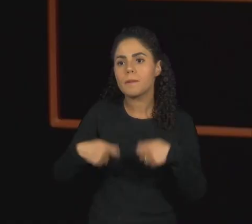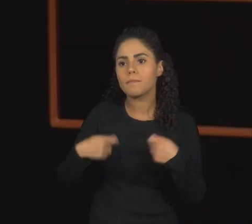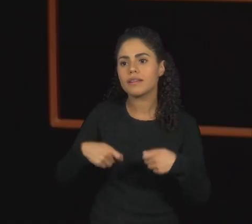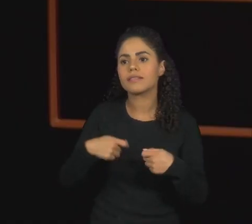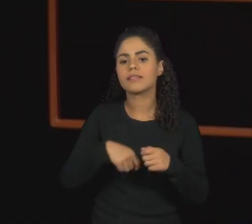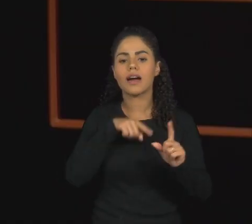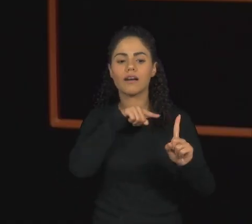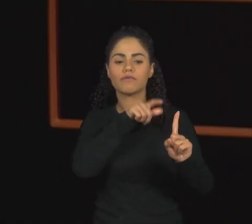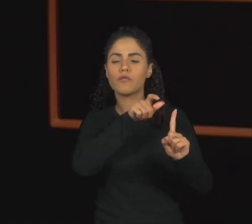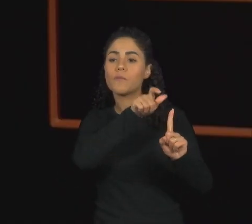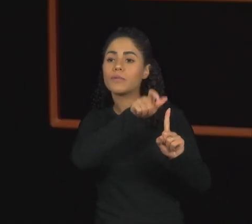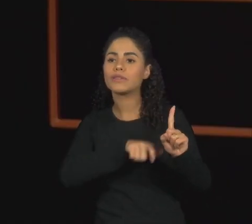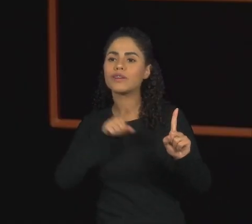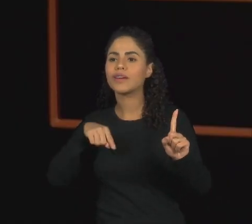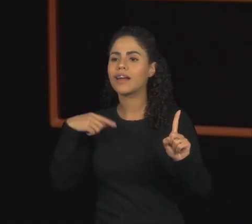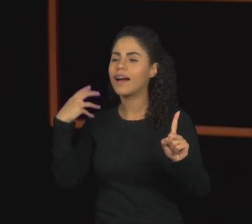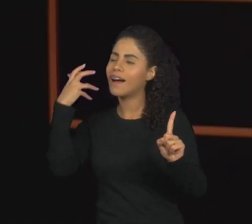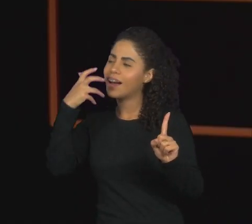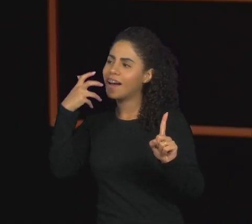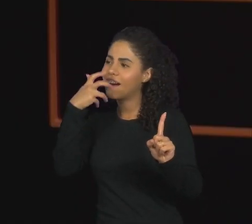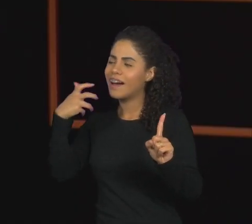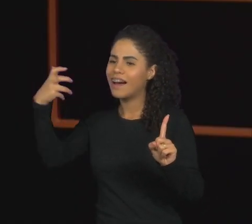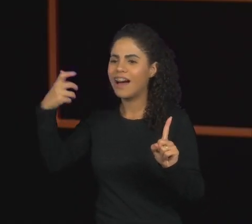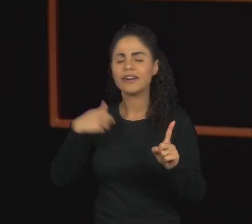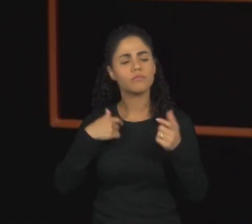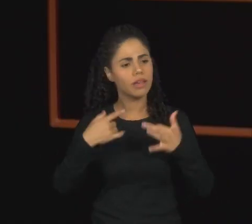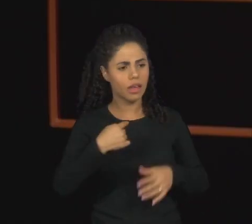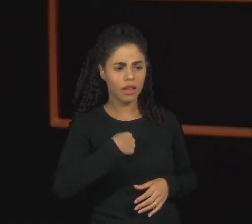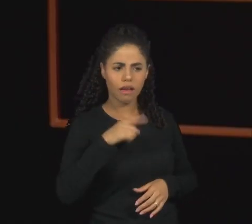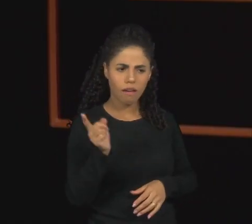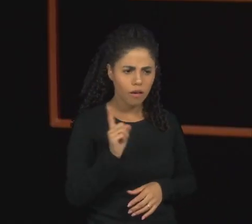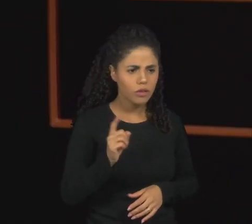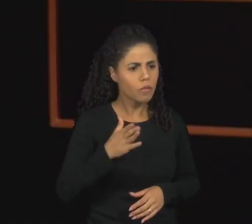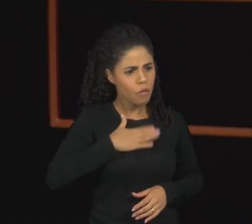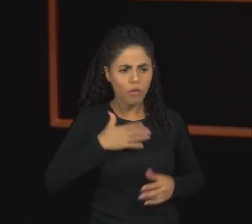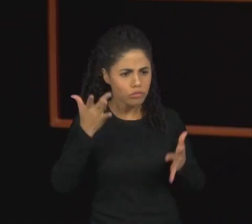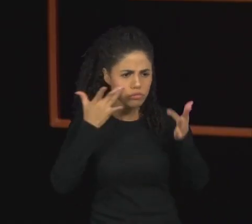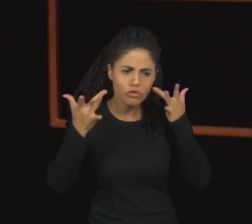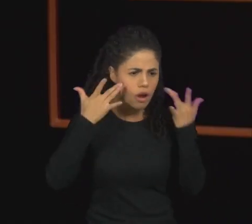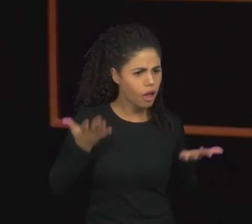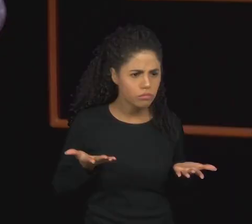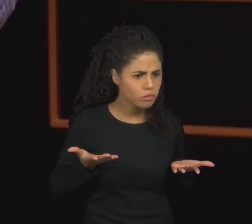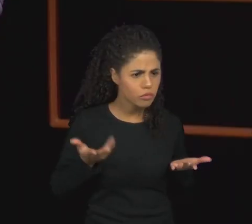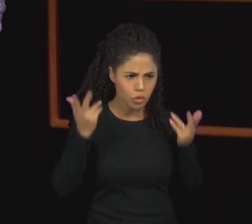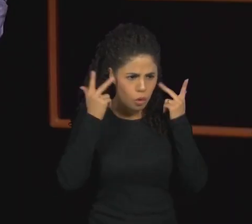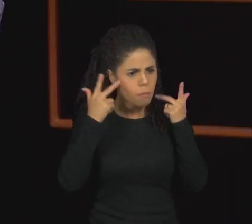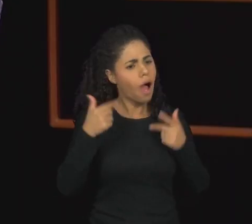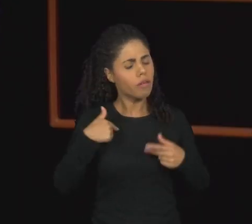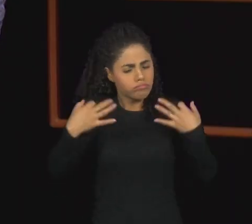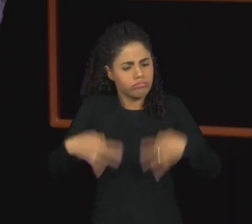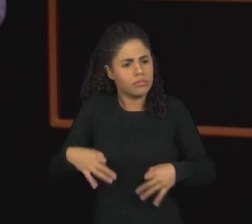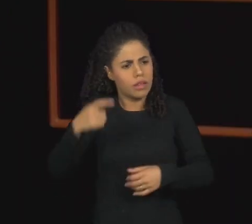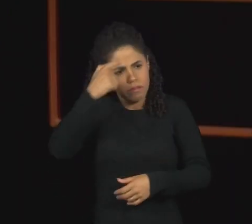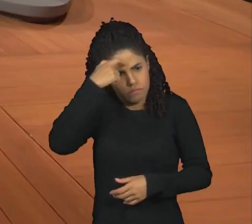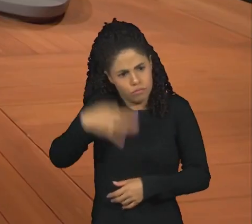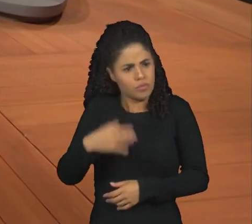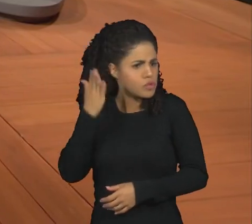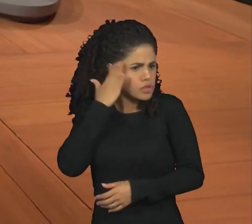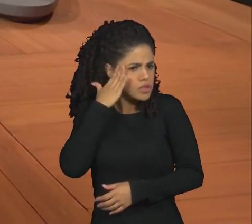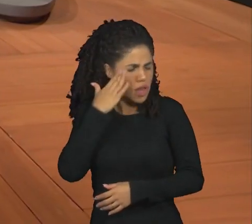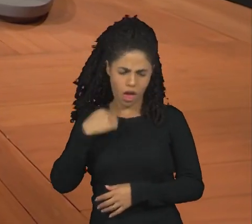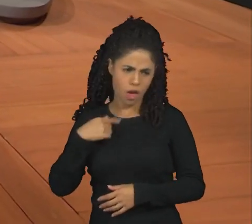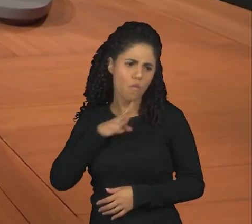galanzinho, romântico e tal. Eu falei assim, ó, eu não sou nada disso, eu sou o cara do teatro pé no chão, da Praça